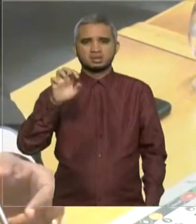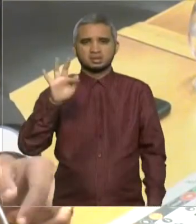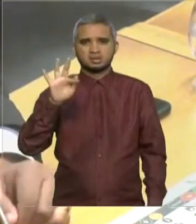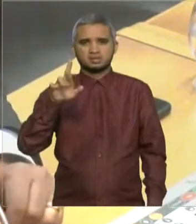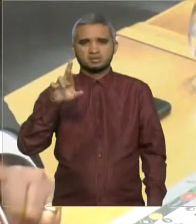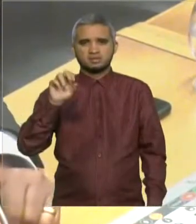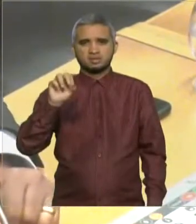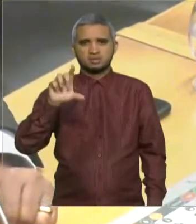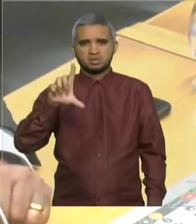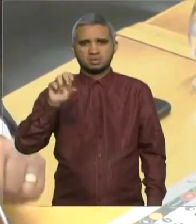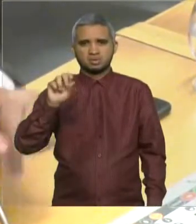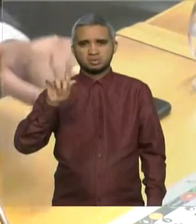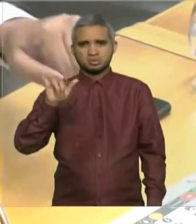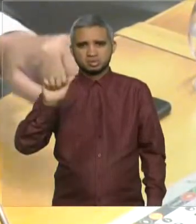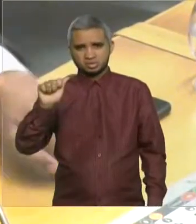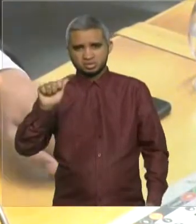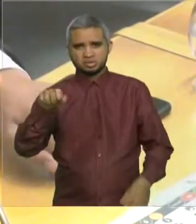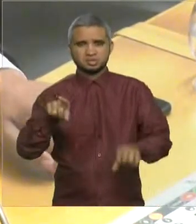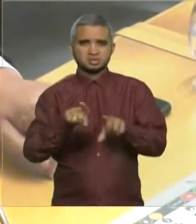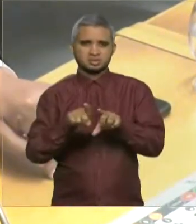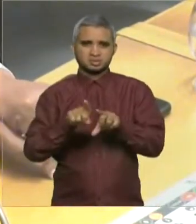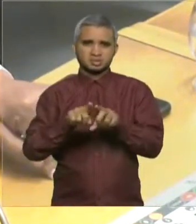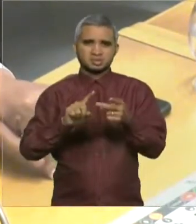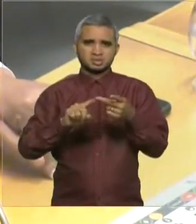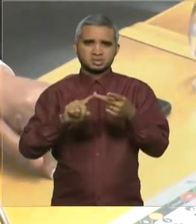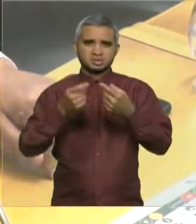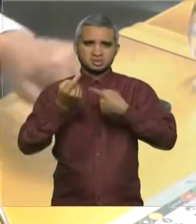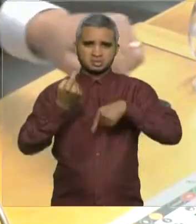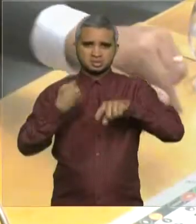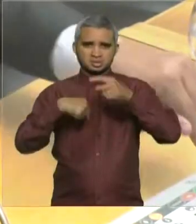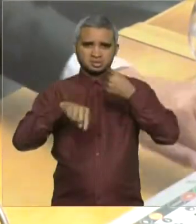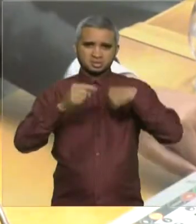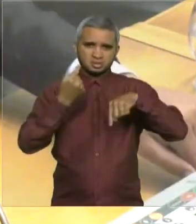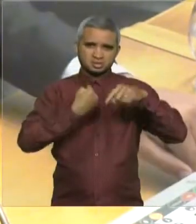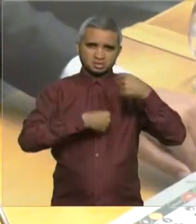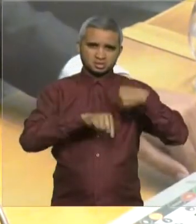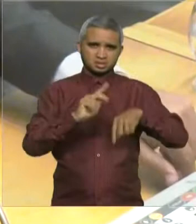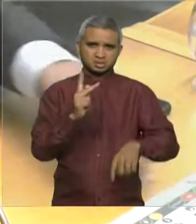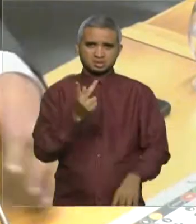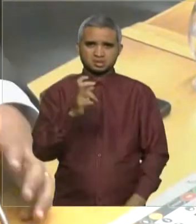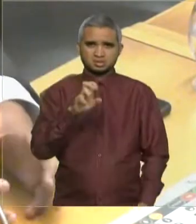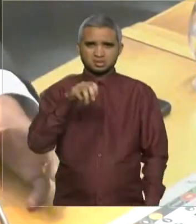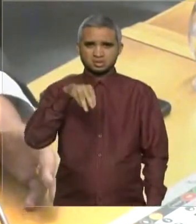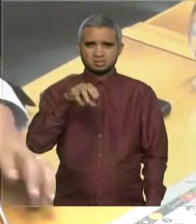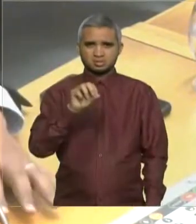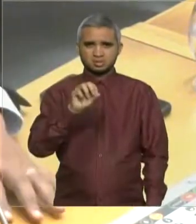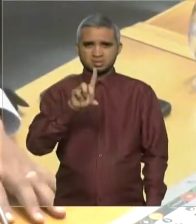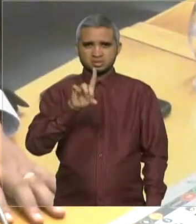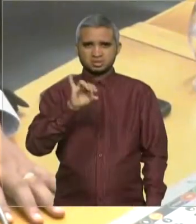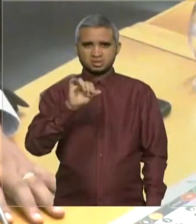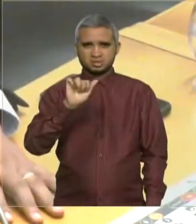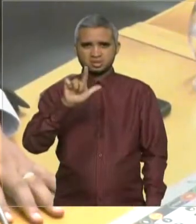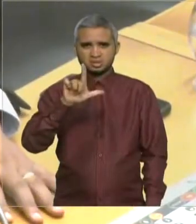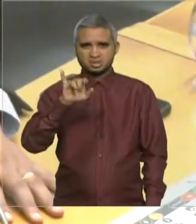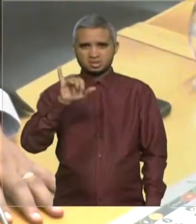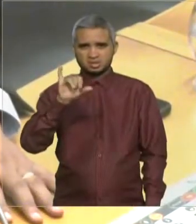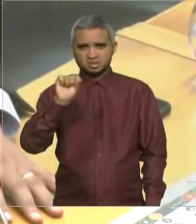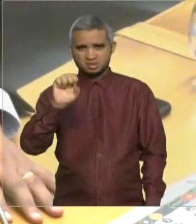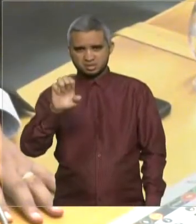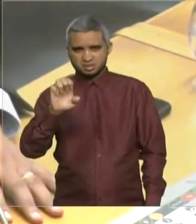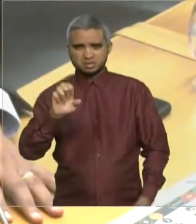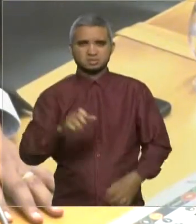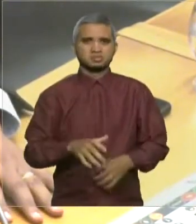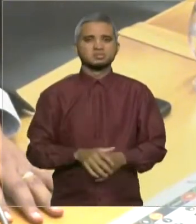os pacientes de Açailândia, de Itinga, de Bom Jesus das Selvas, de Buriticupu, de toda aquela região, tinham que ir